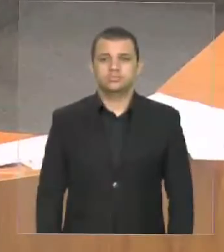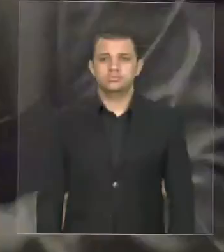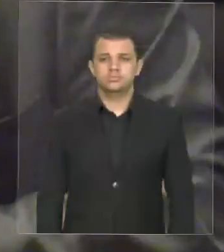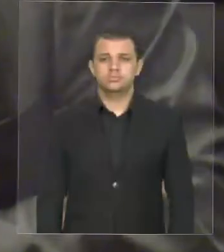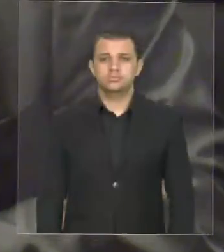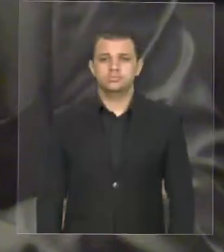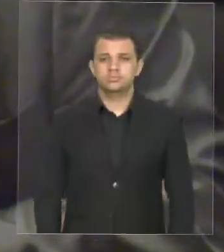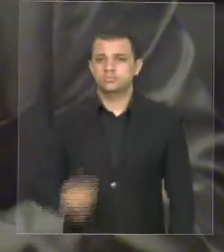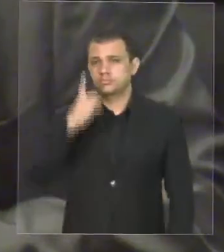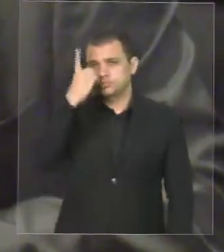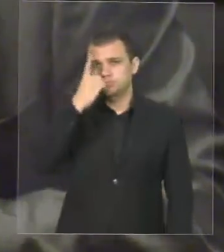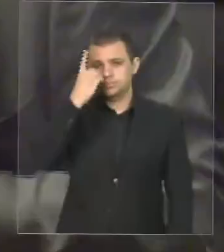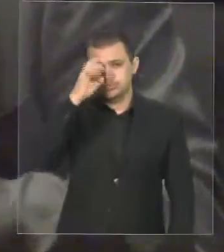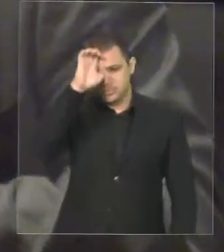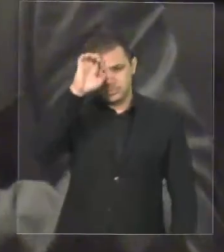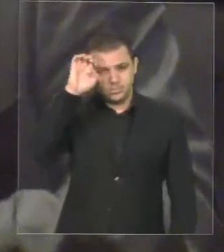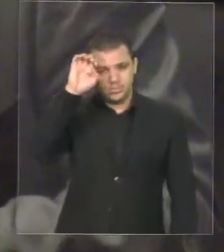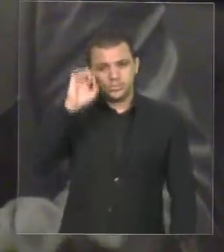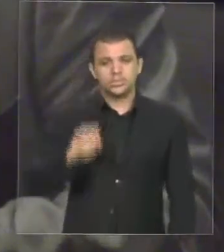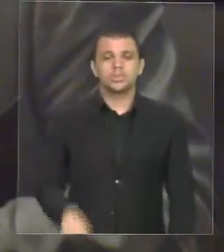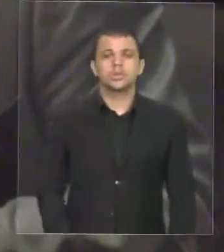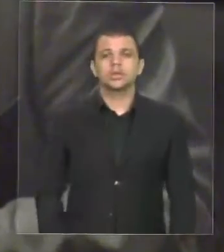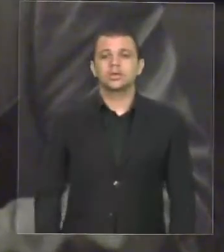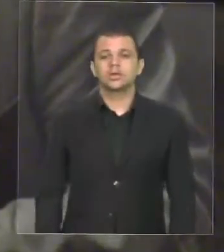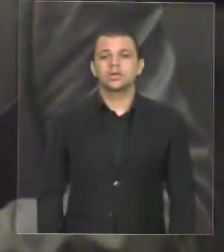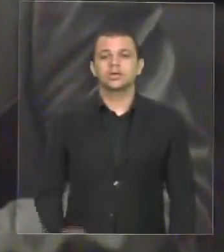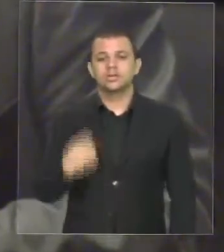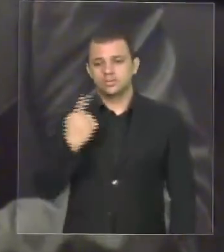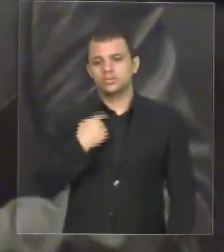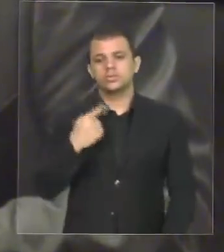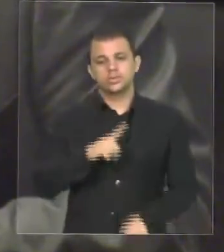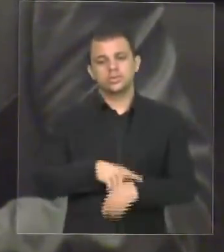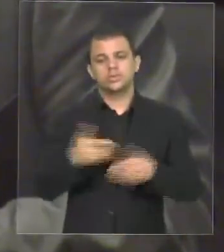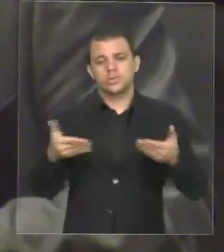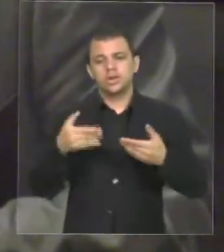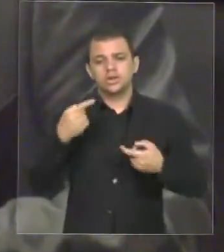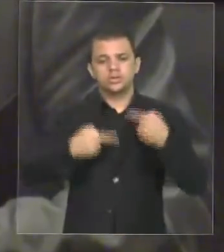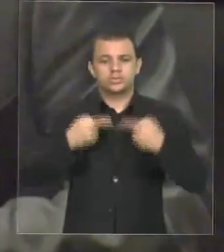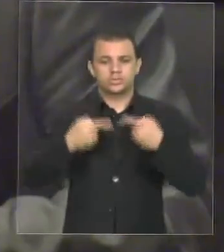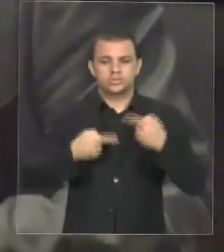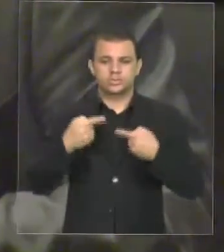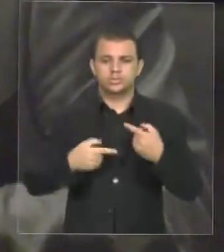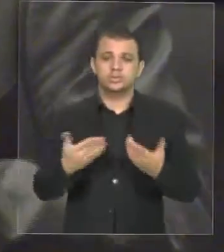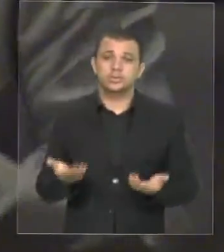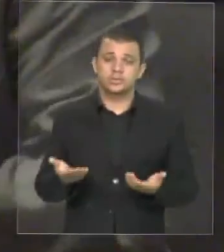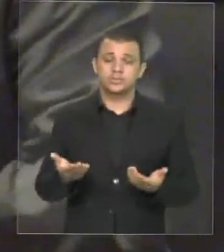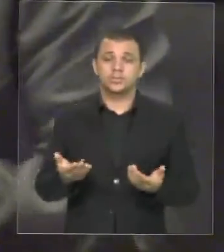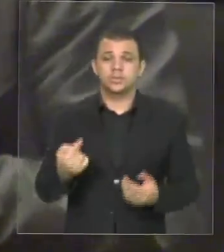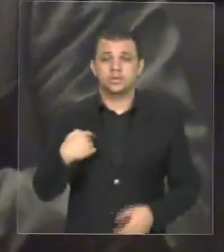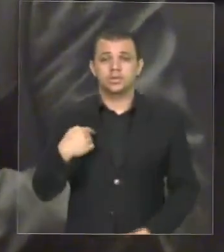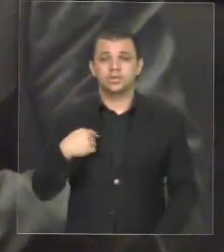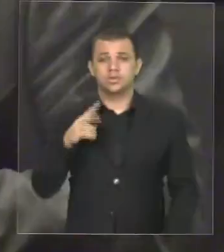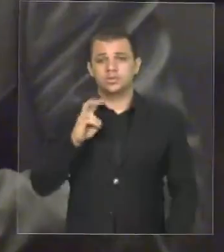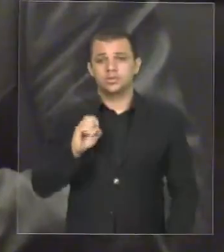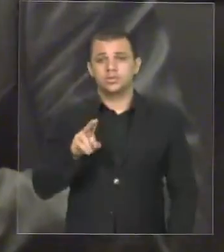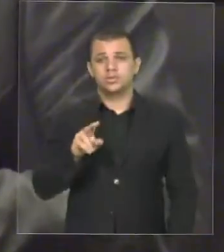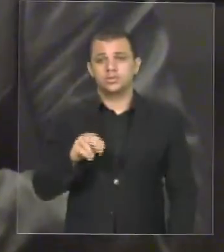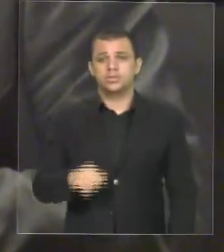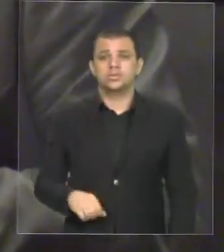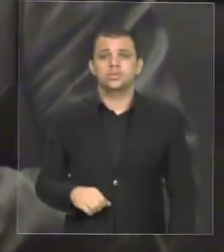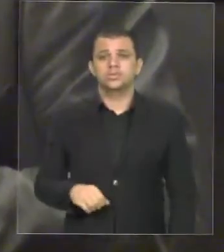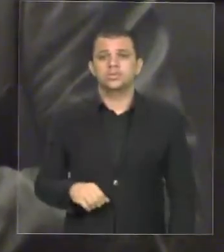Deputado Braz, nós estamos no momento da discussão. Então, eu vou pegar